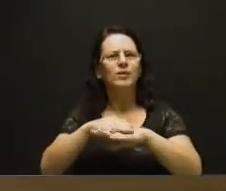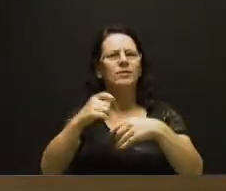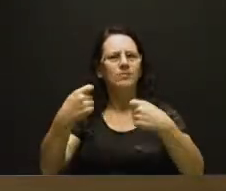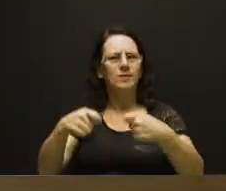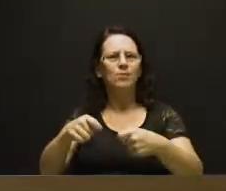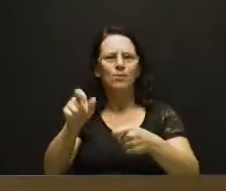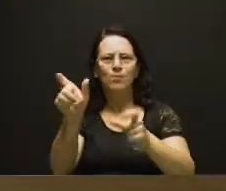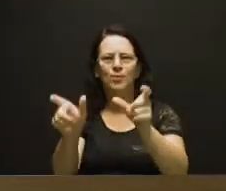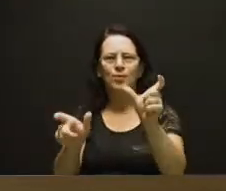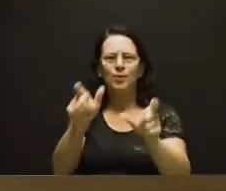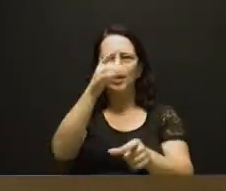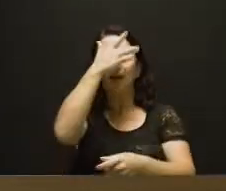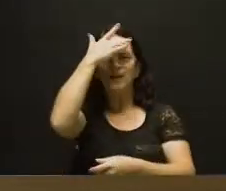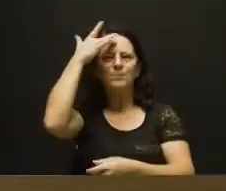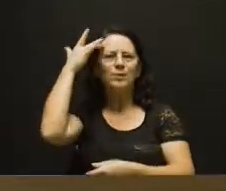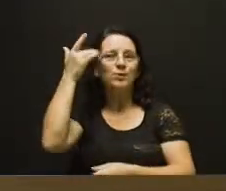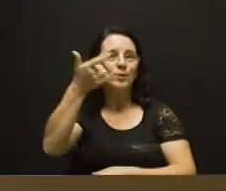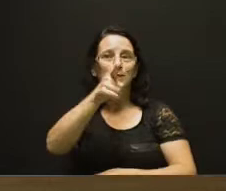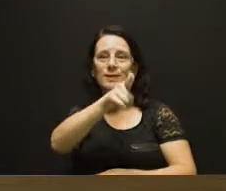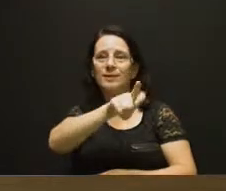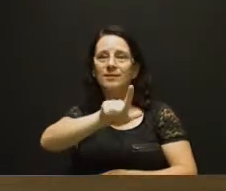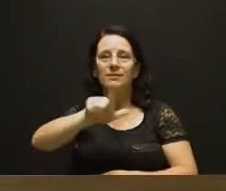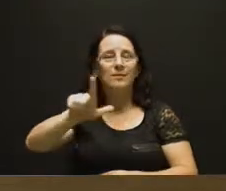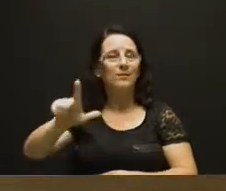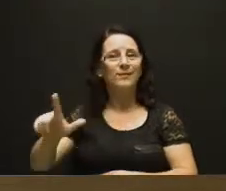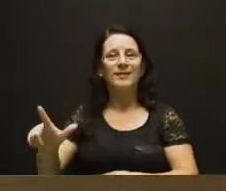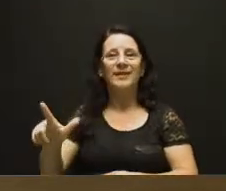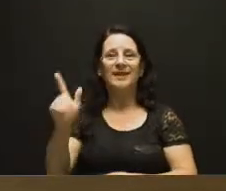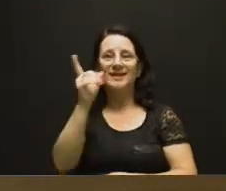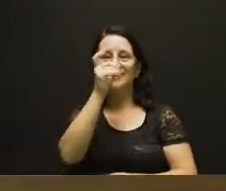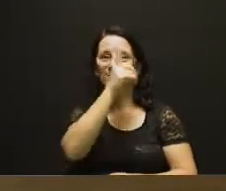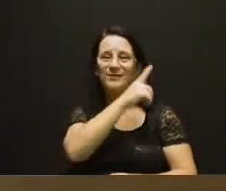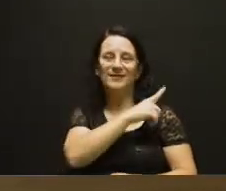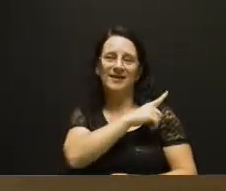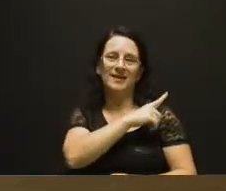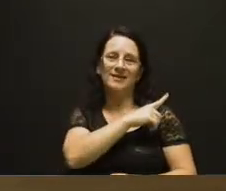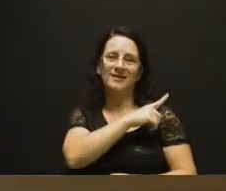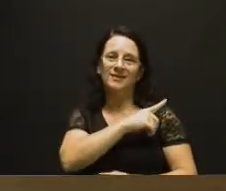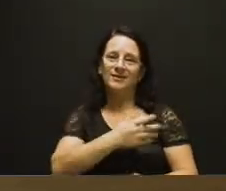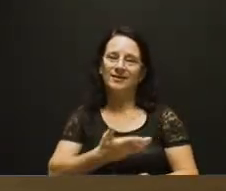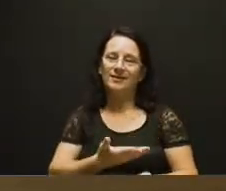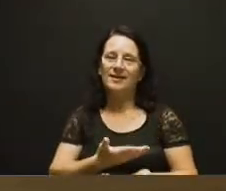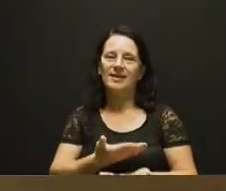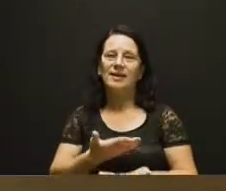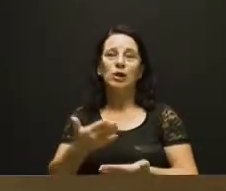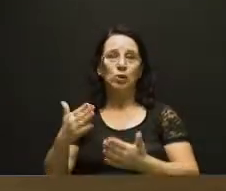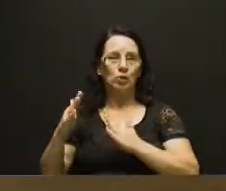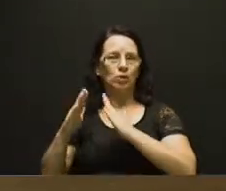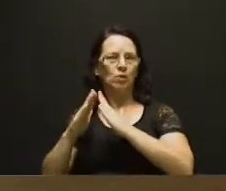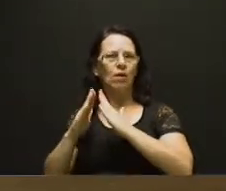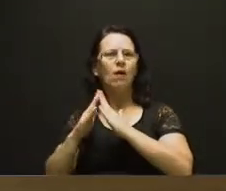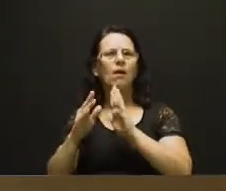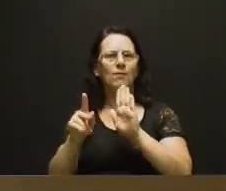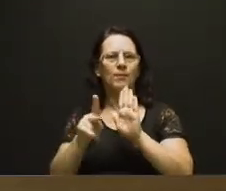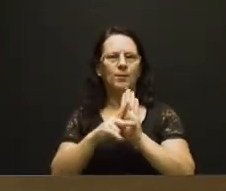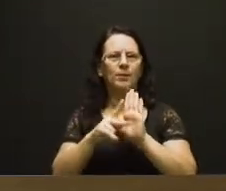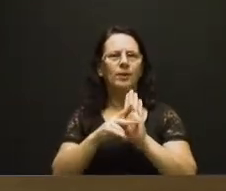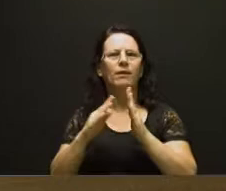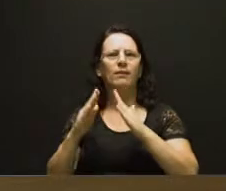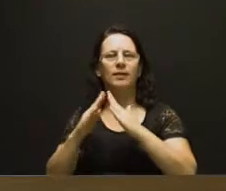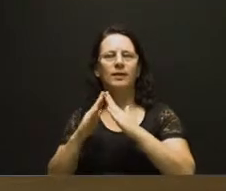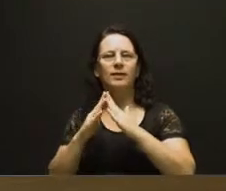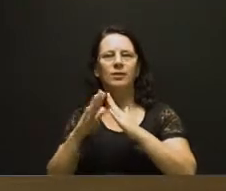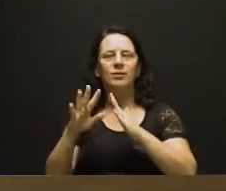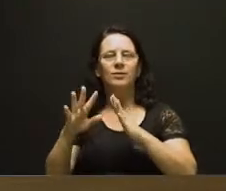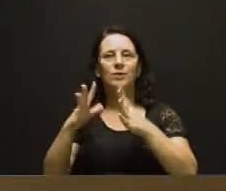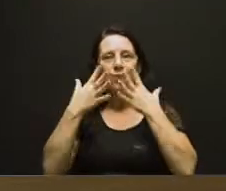aquelas pessoas que não têm essa dificuldade dentro de casa é uma coisa